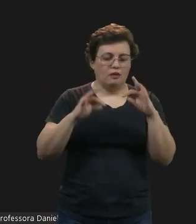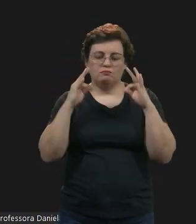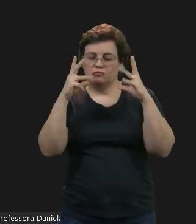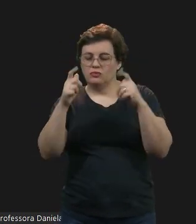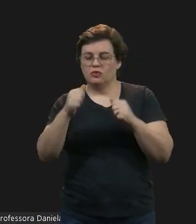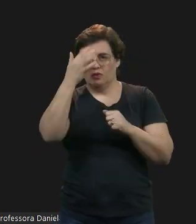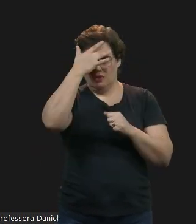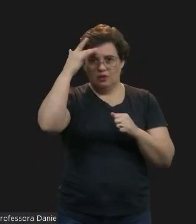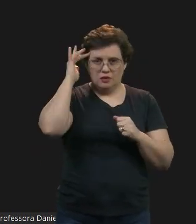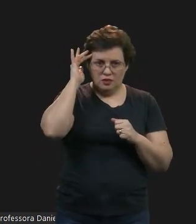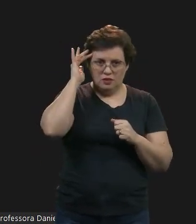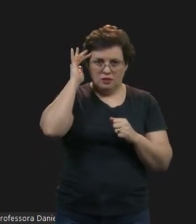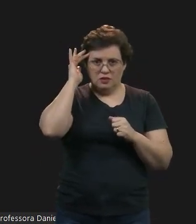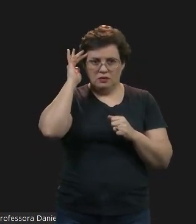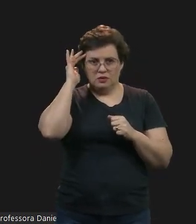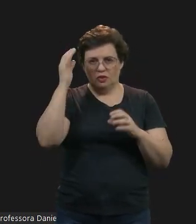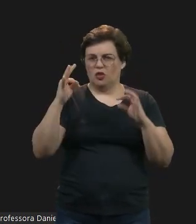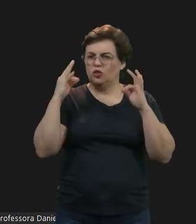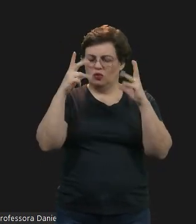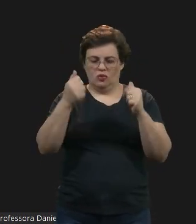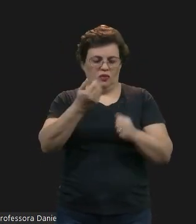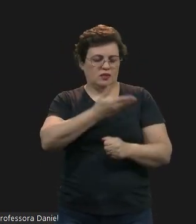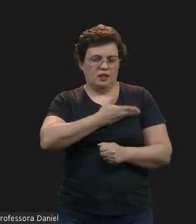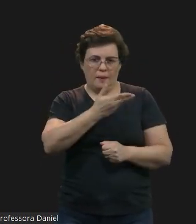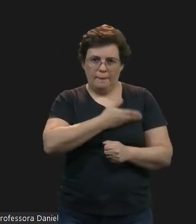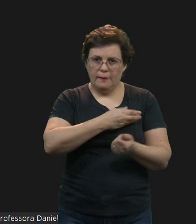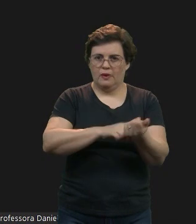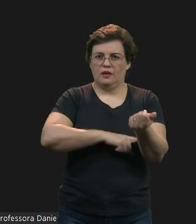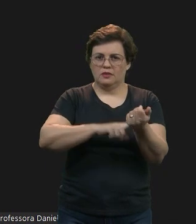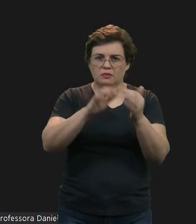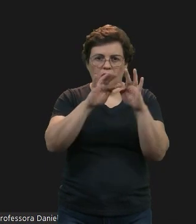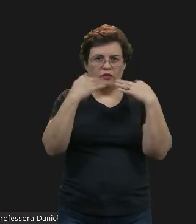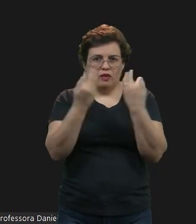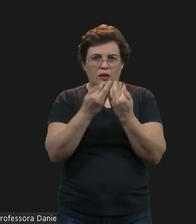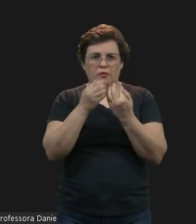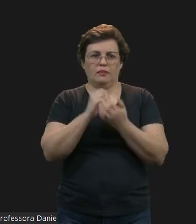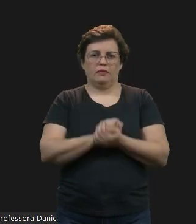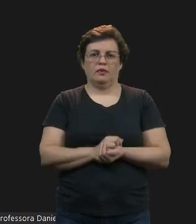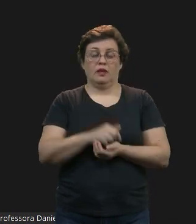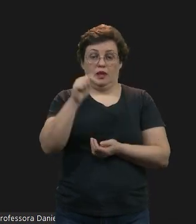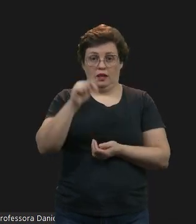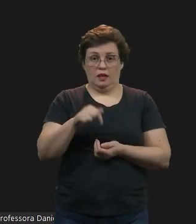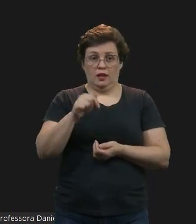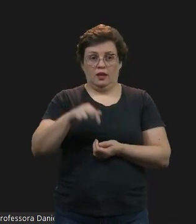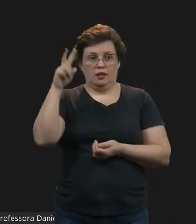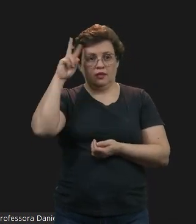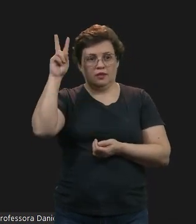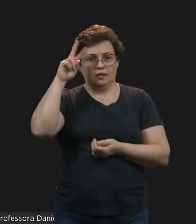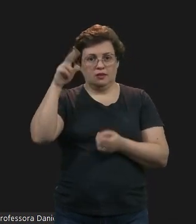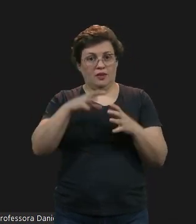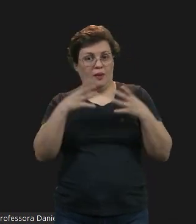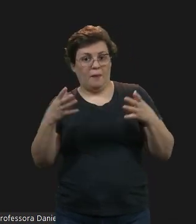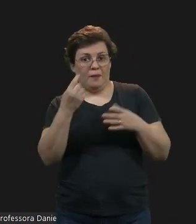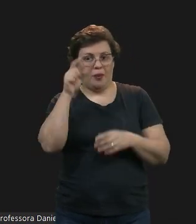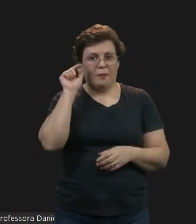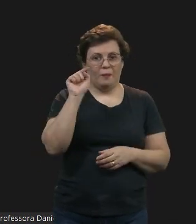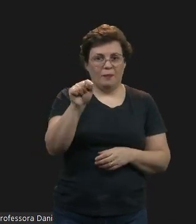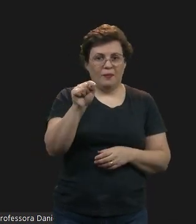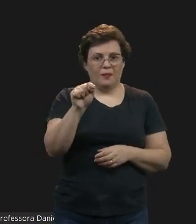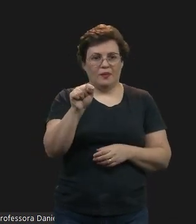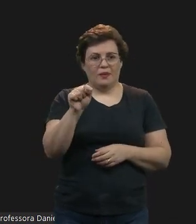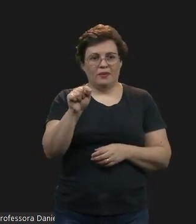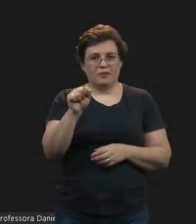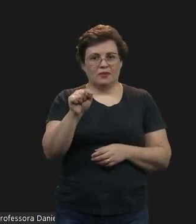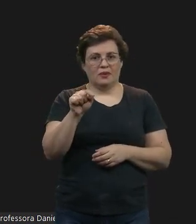irmãos, olhando por todos esses amigos que você deixou em Marília. E aqui essa história aumenta um ponto